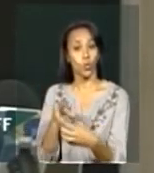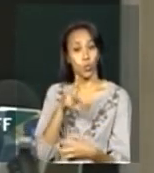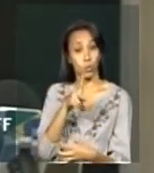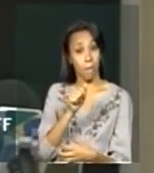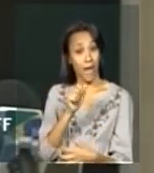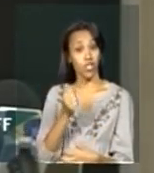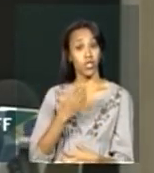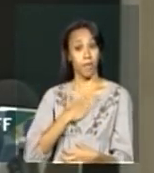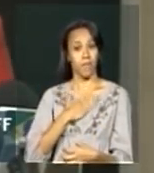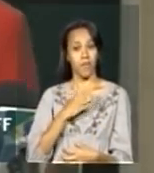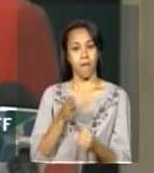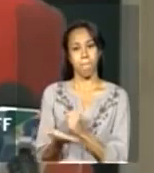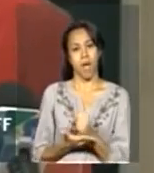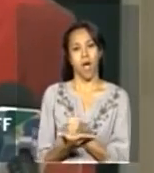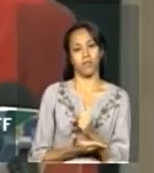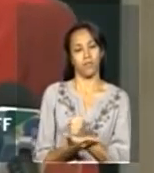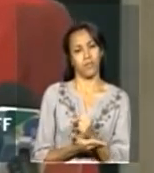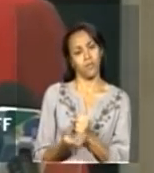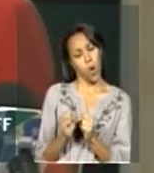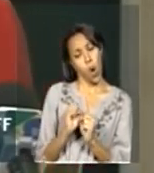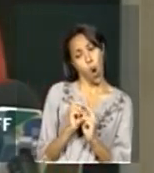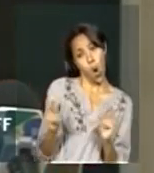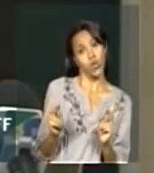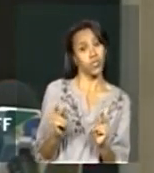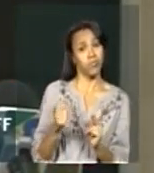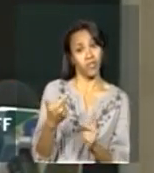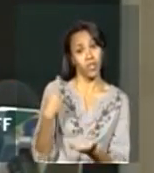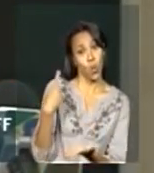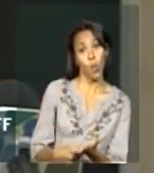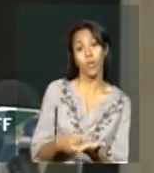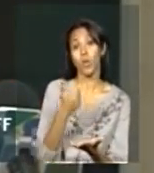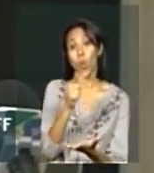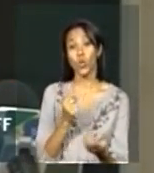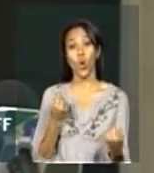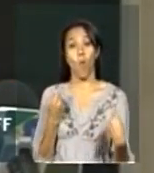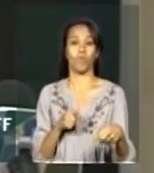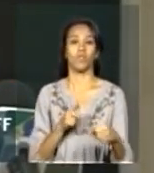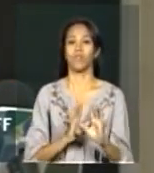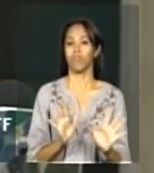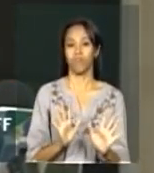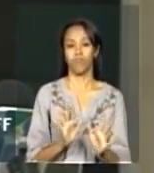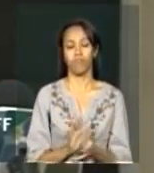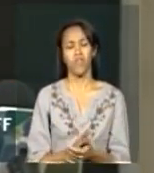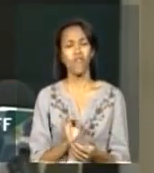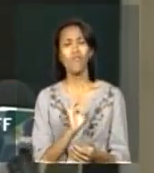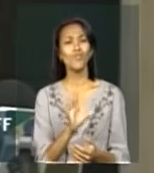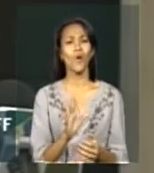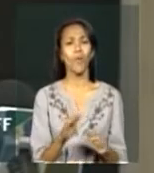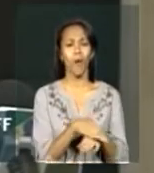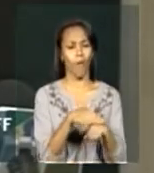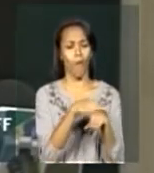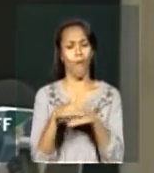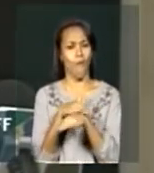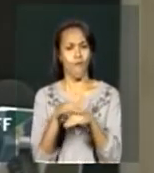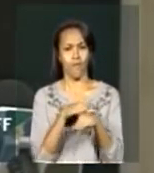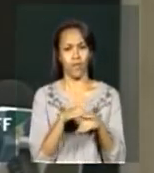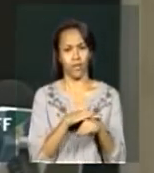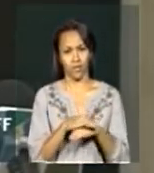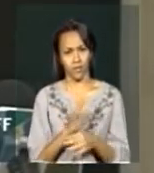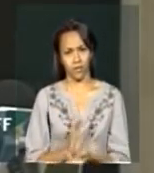da minha base. Falei: "É ótimo, você não faça acordo com a oposição". E ri para ele. Uma conversa absolutamente,